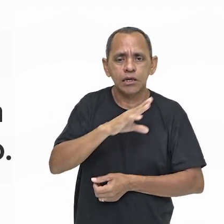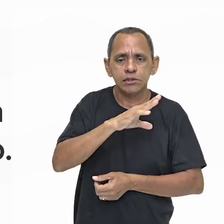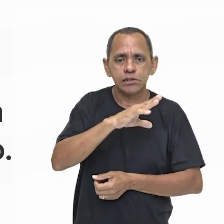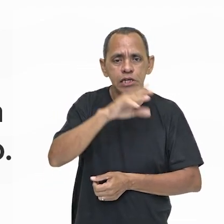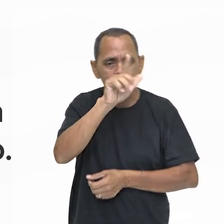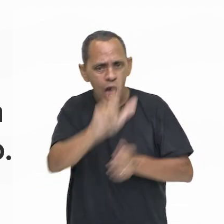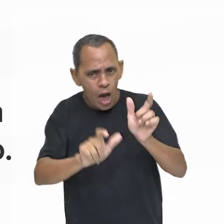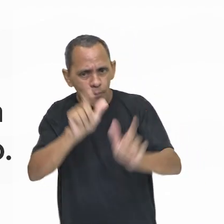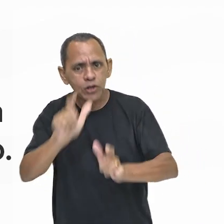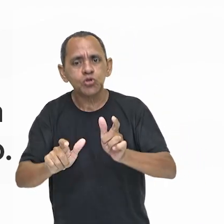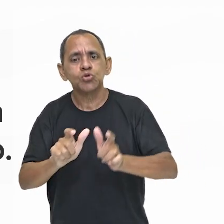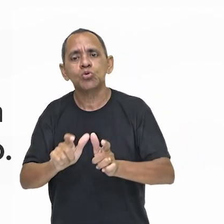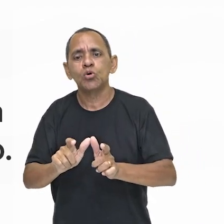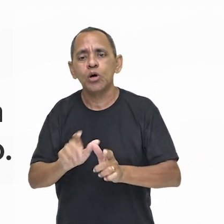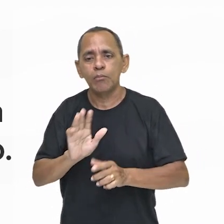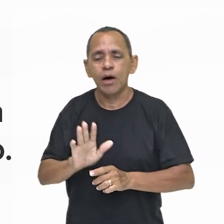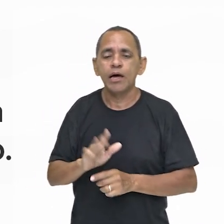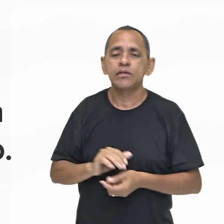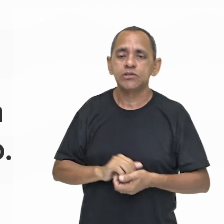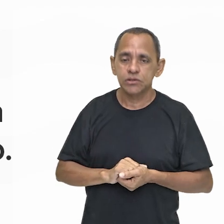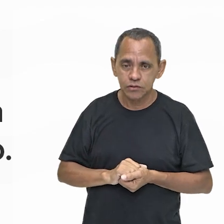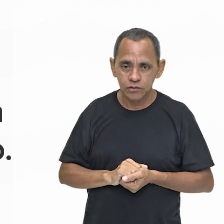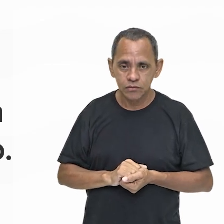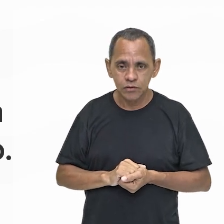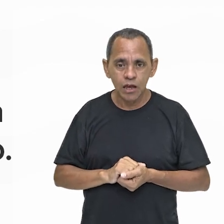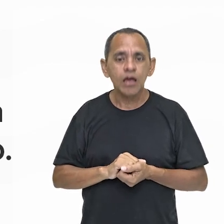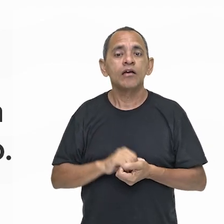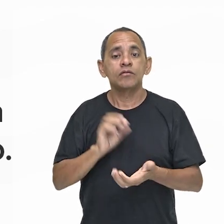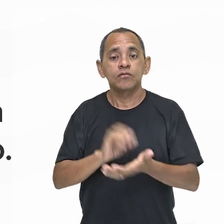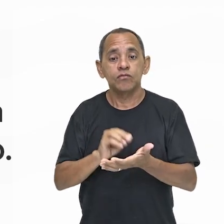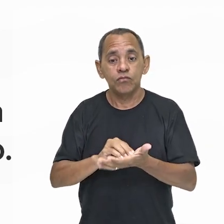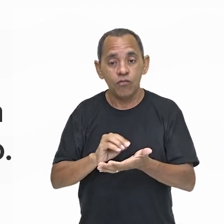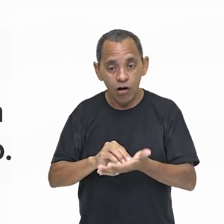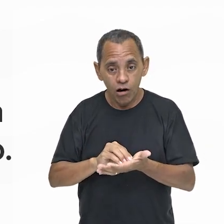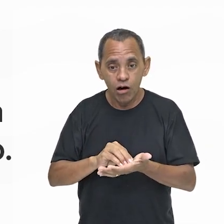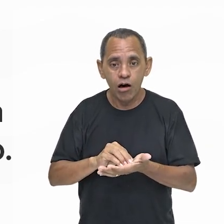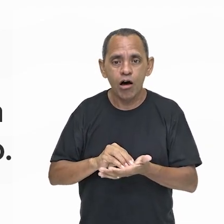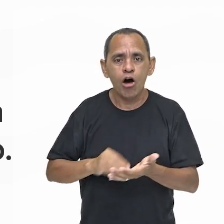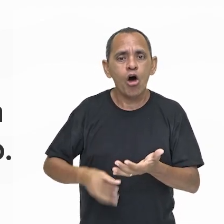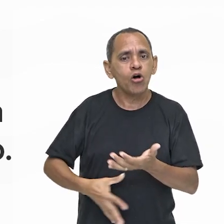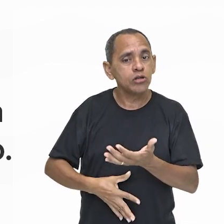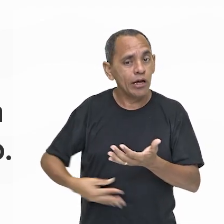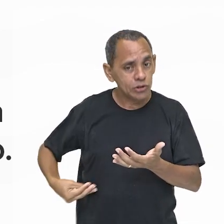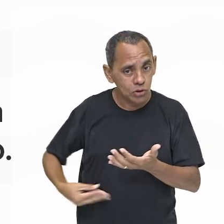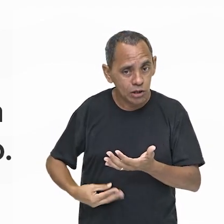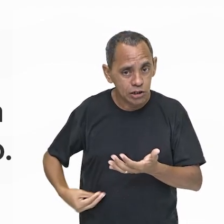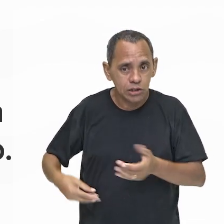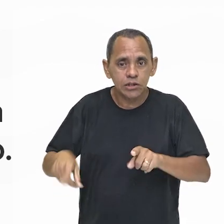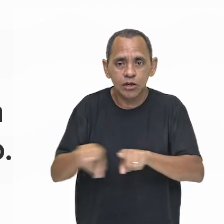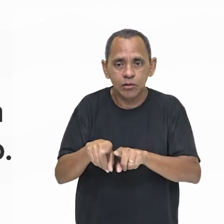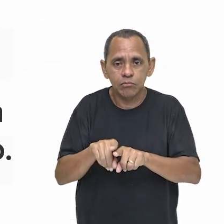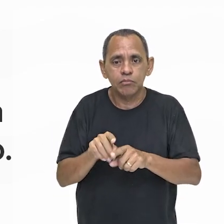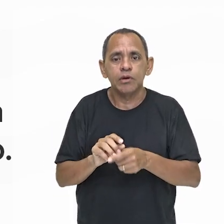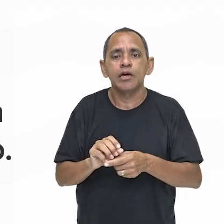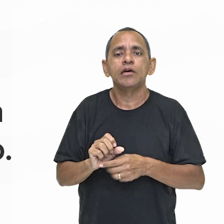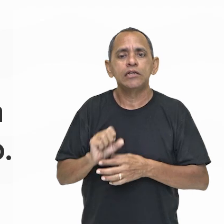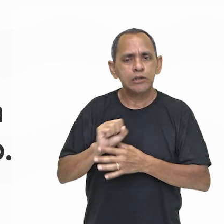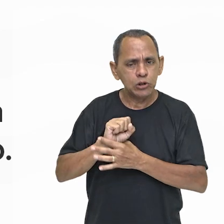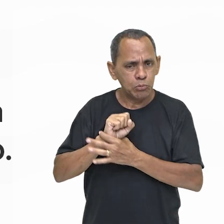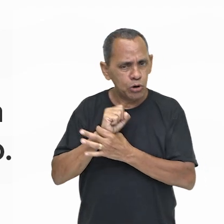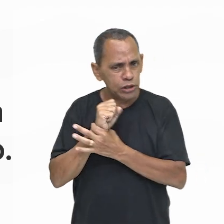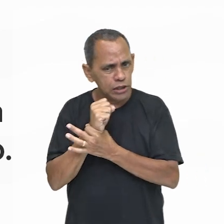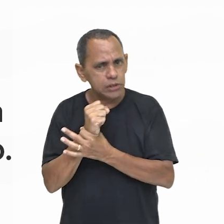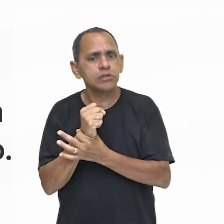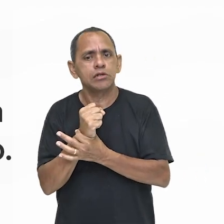física que faz com que as nossas células se tornem resistentes à insulina, tá? Então